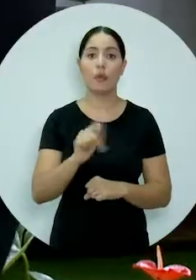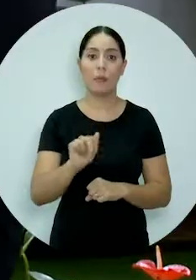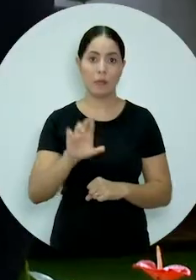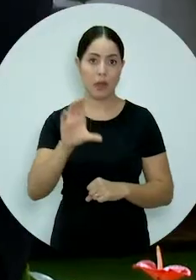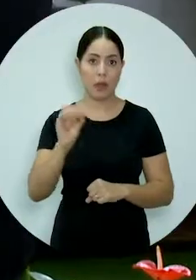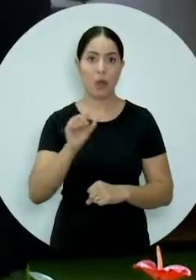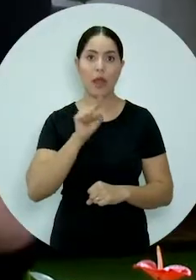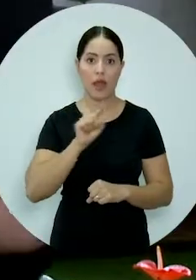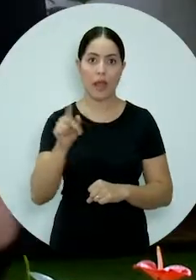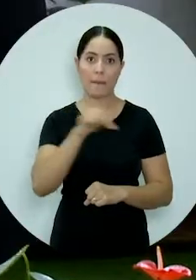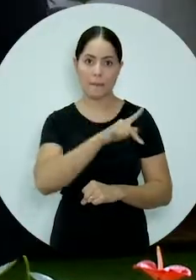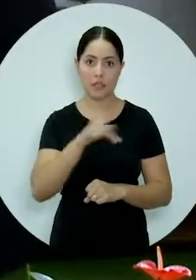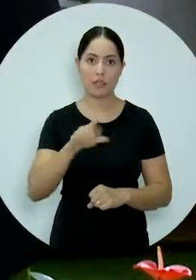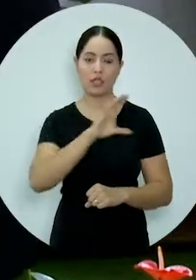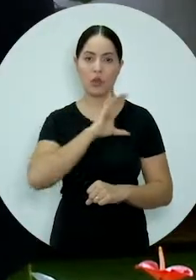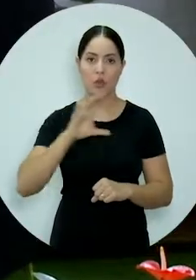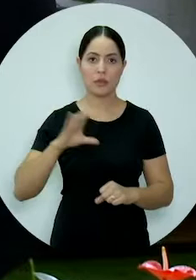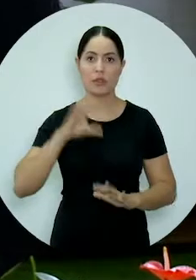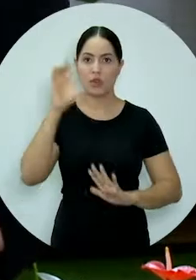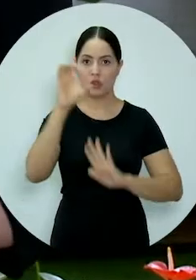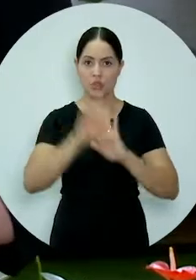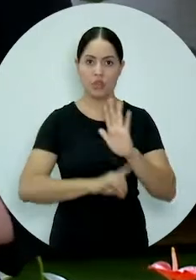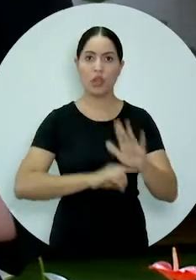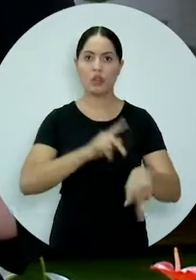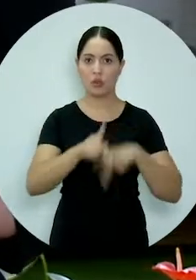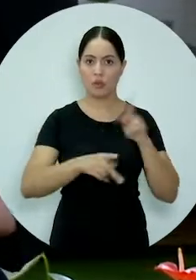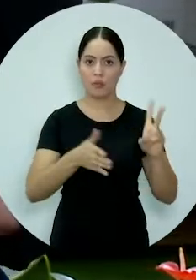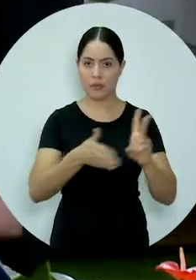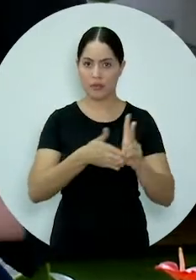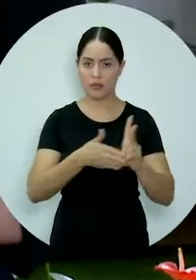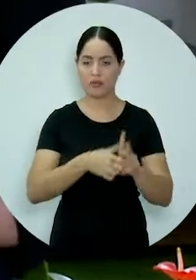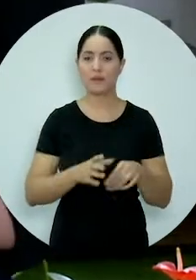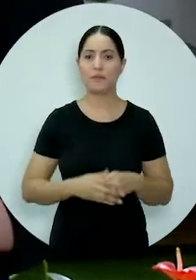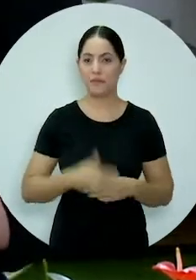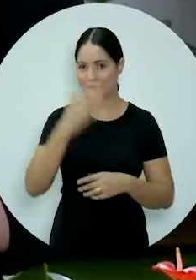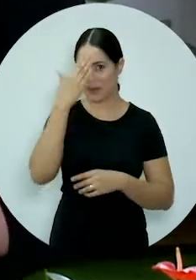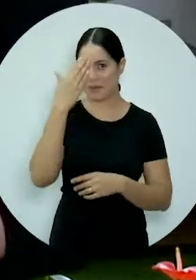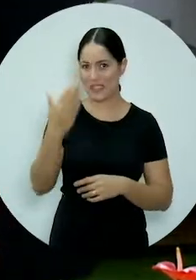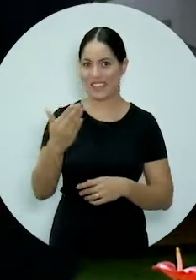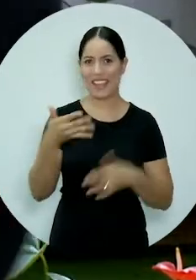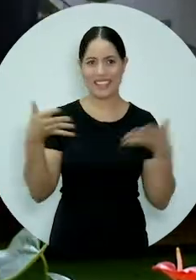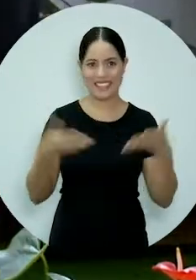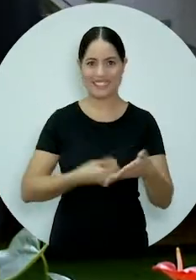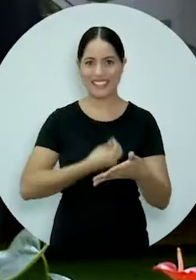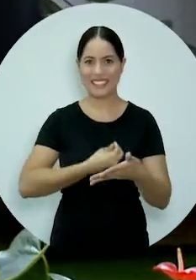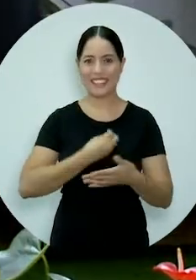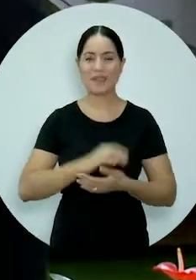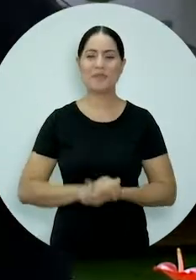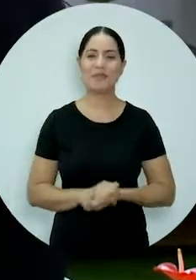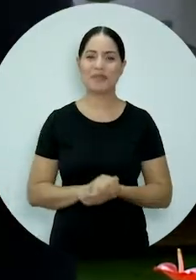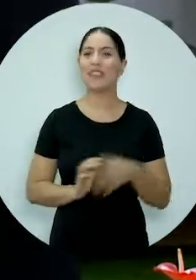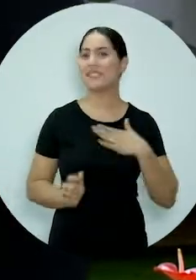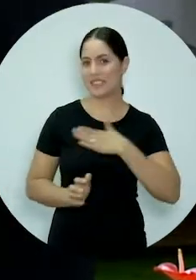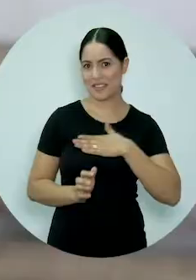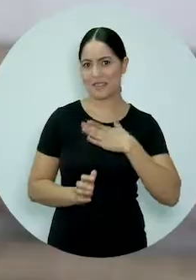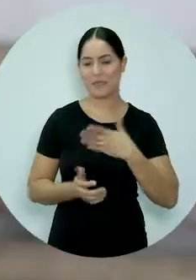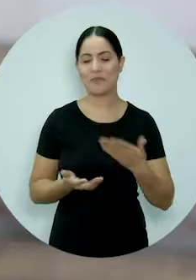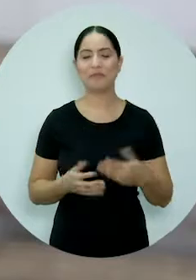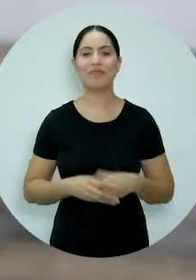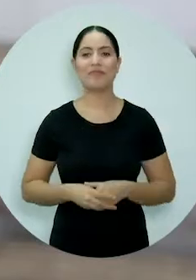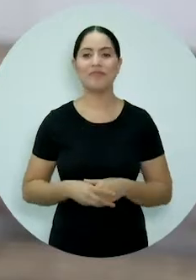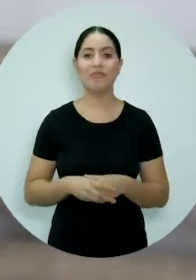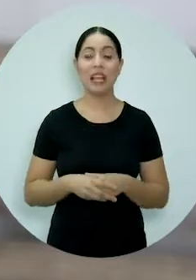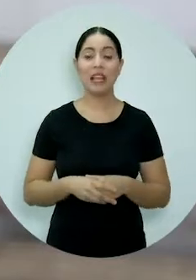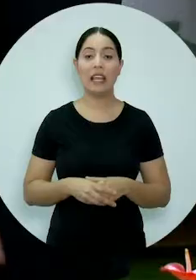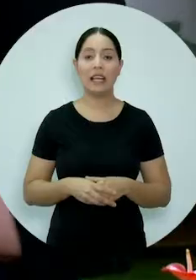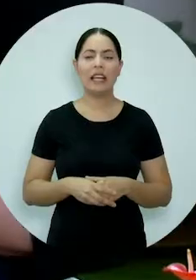Entrevista é o Dr. Paulo, ele que é presidente da Comissão Especial de Defesa dos Direitos dos Povos Indígenas. Muito obrigada por participar conosco.